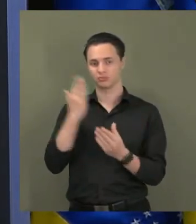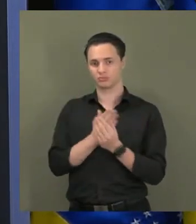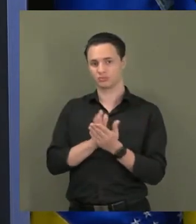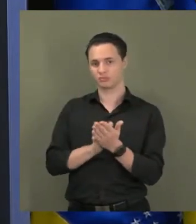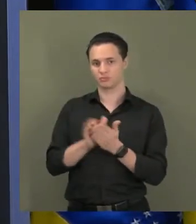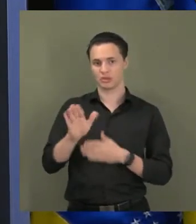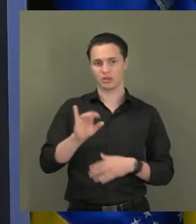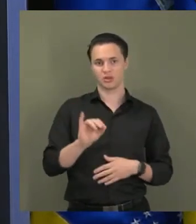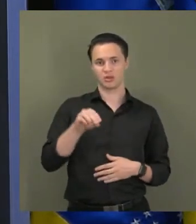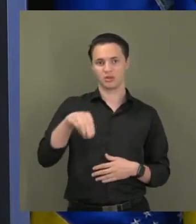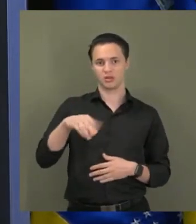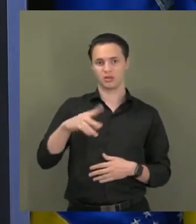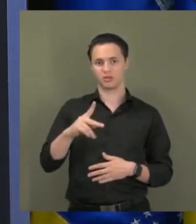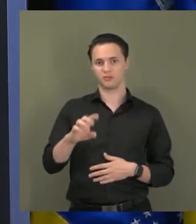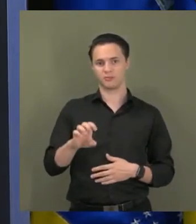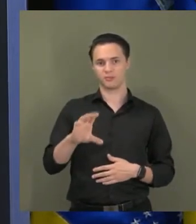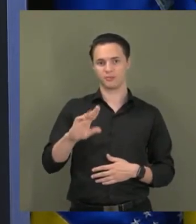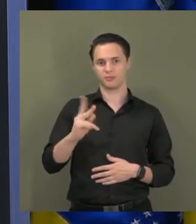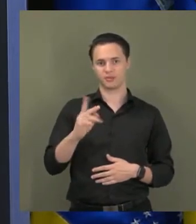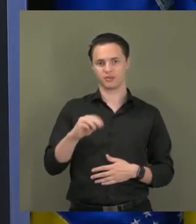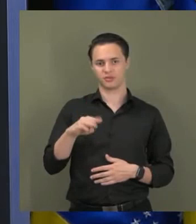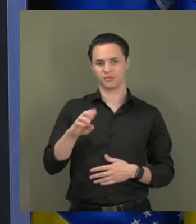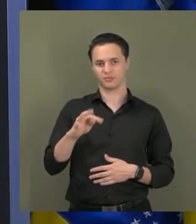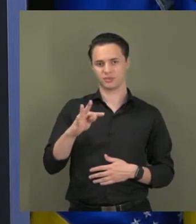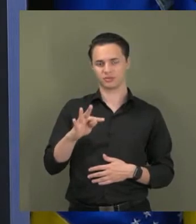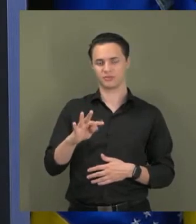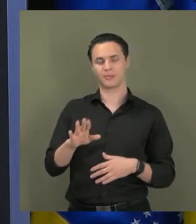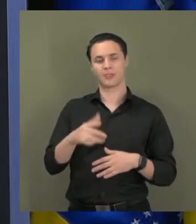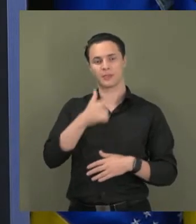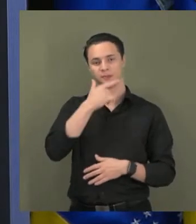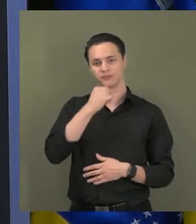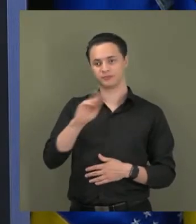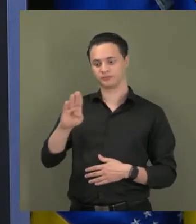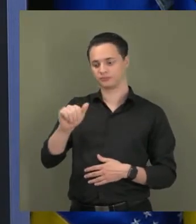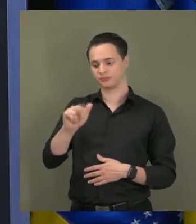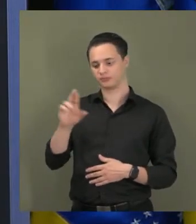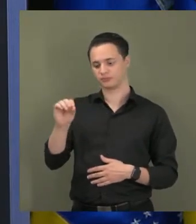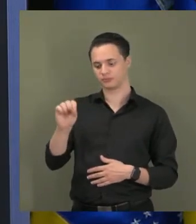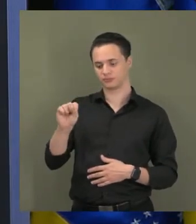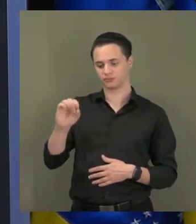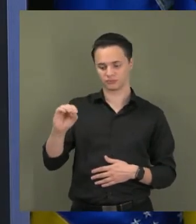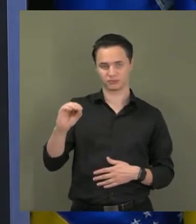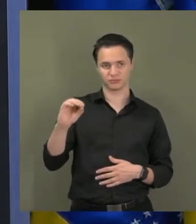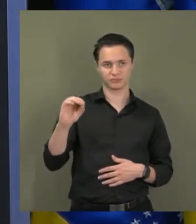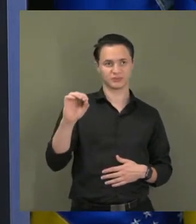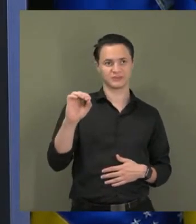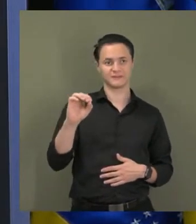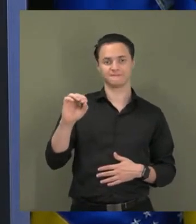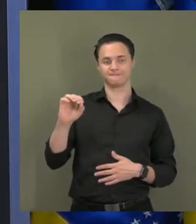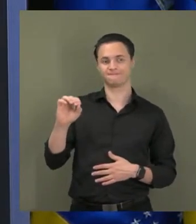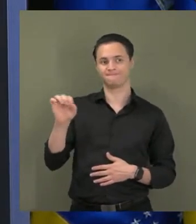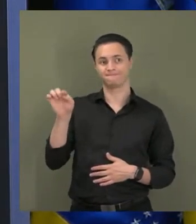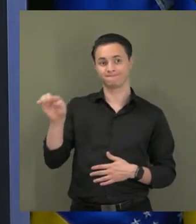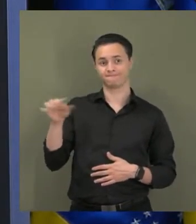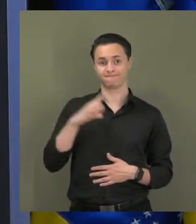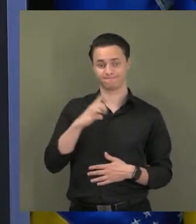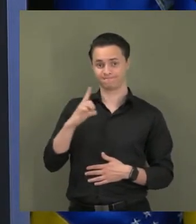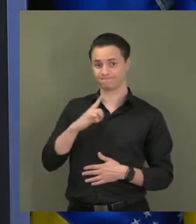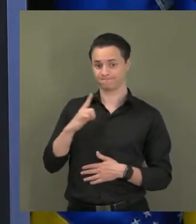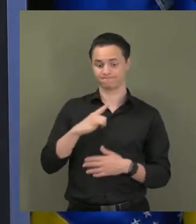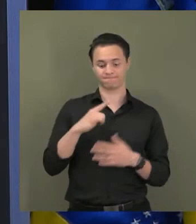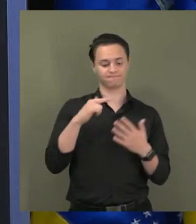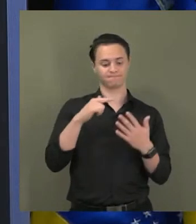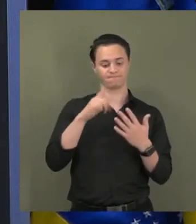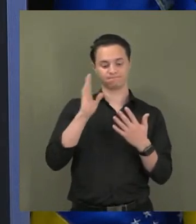impeachment. O senhor Luiz Roberto Barroso incide em pelo menos